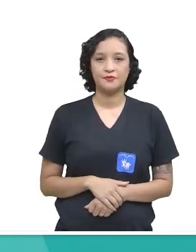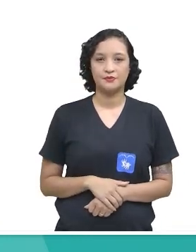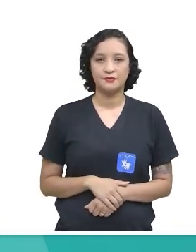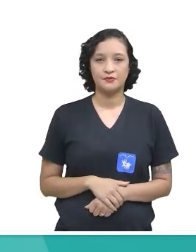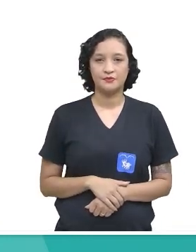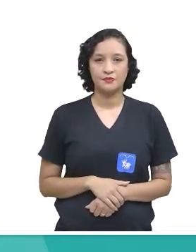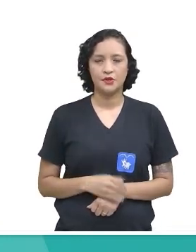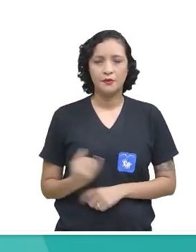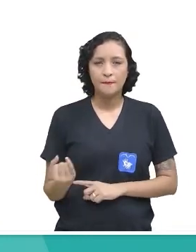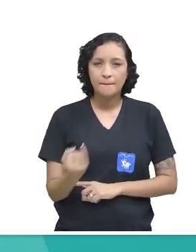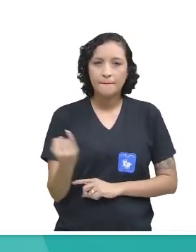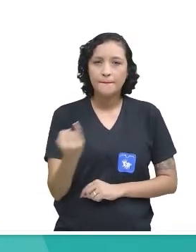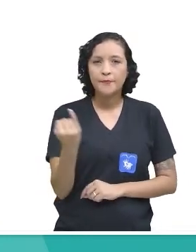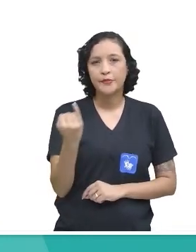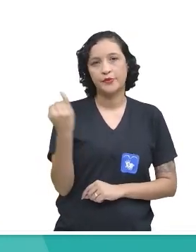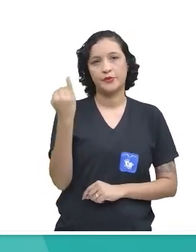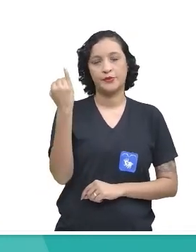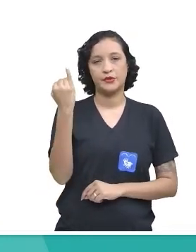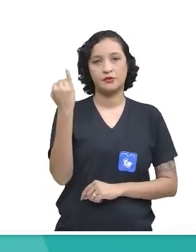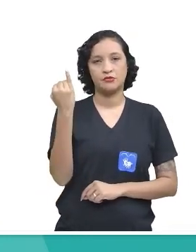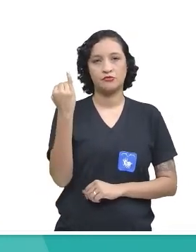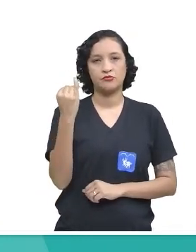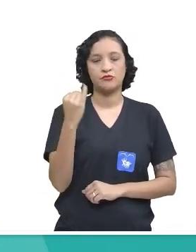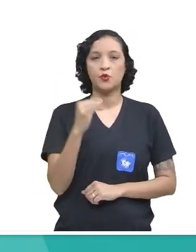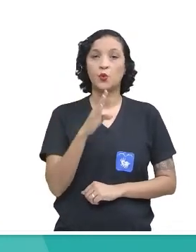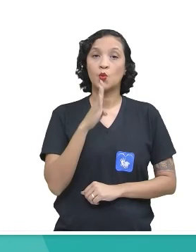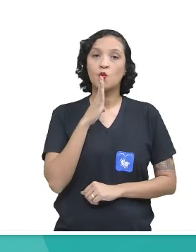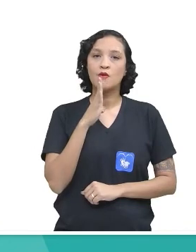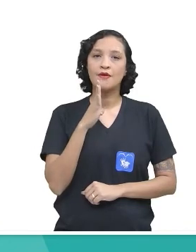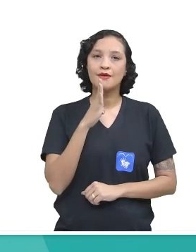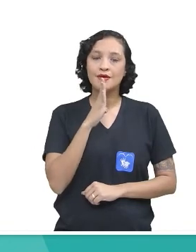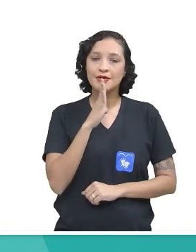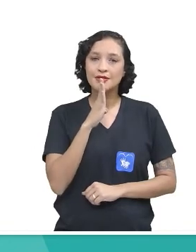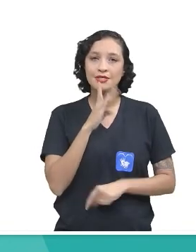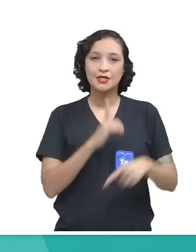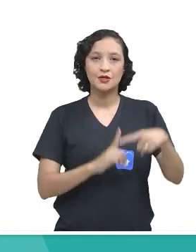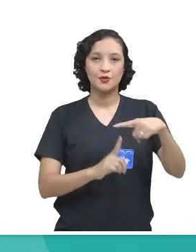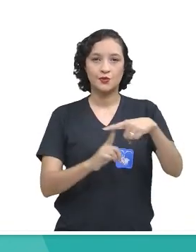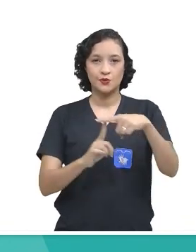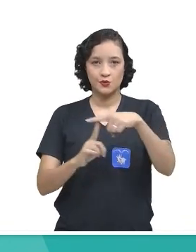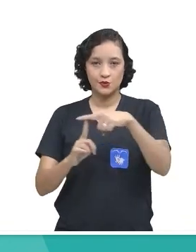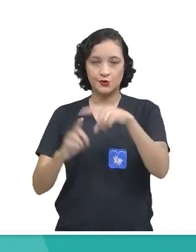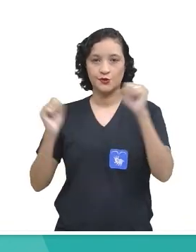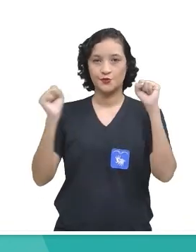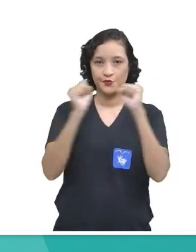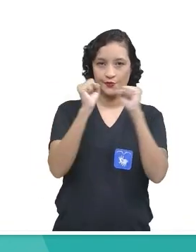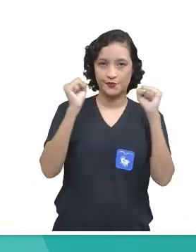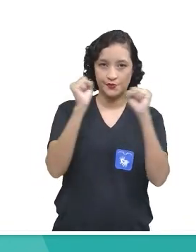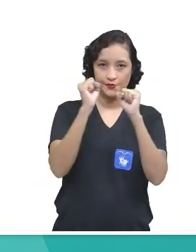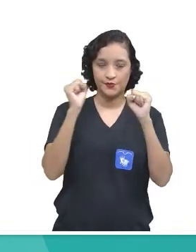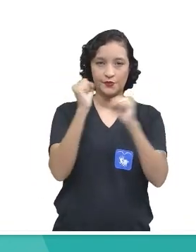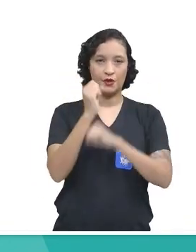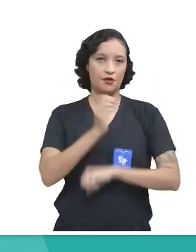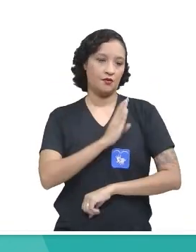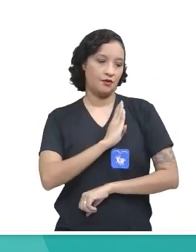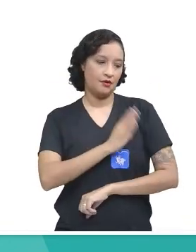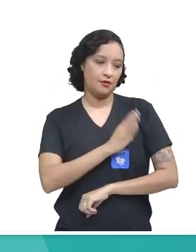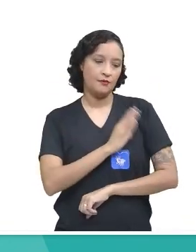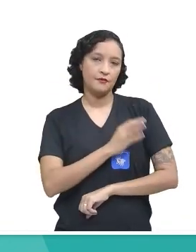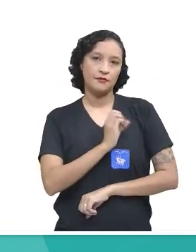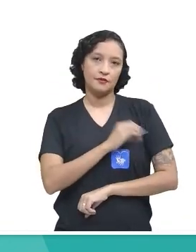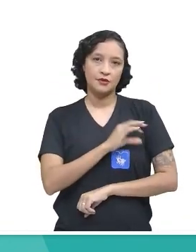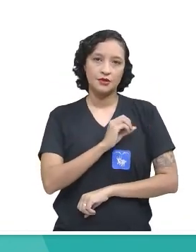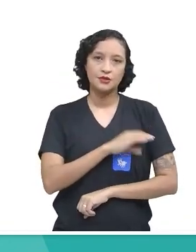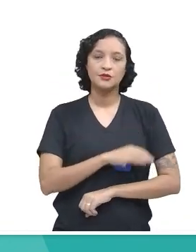a importância, né, de se conhecer os níveis de atividade física, a frequência cardíaca,